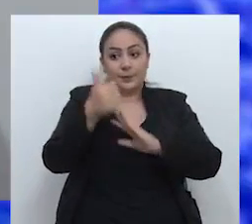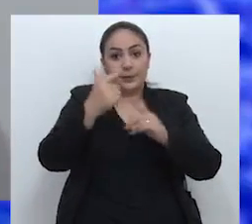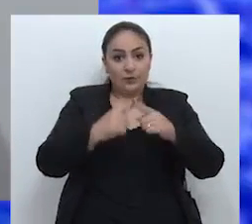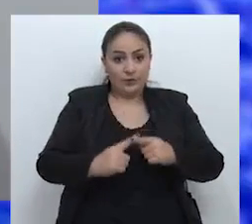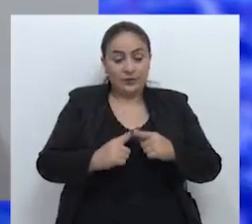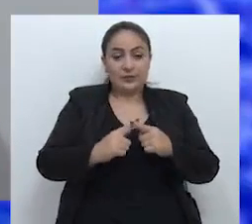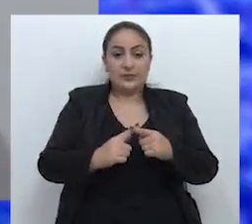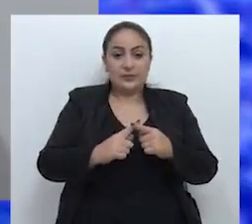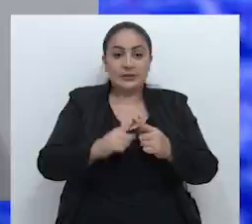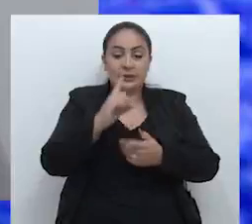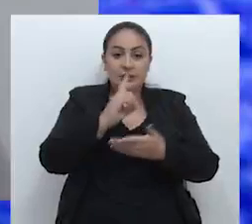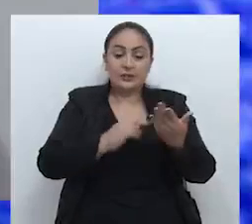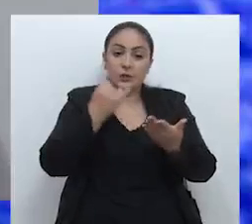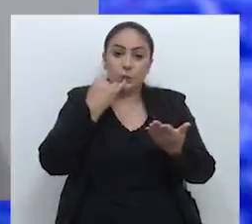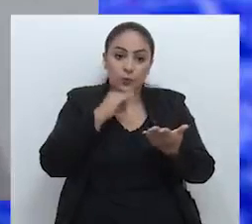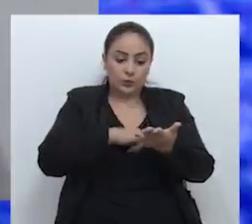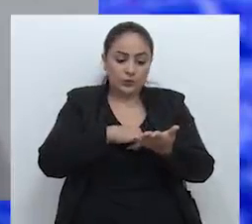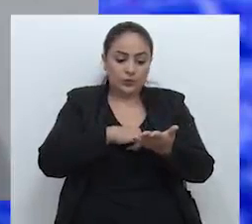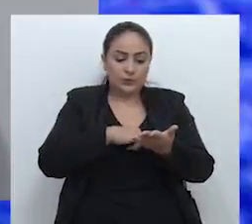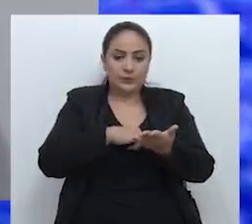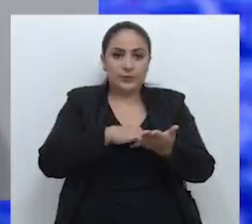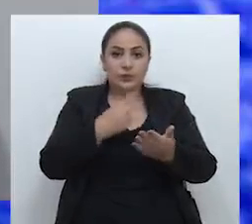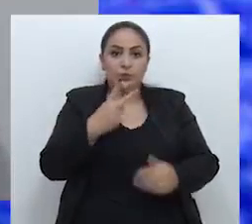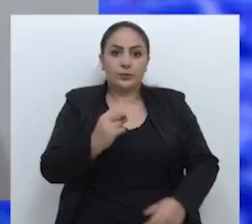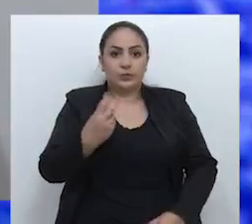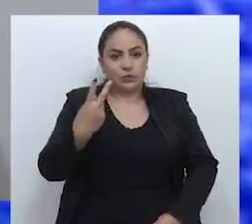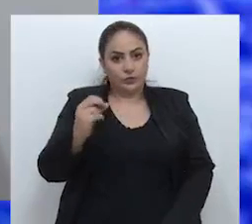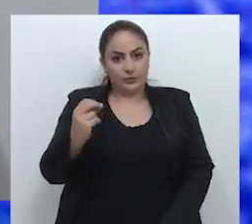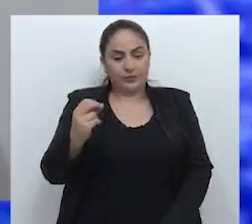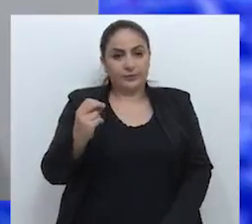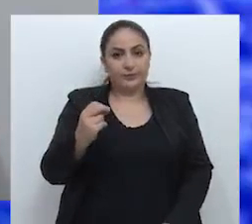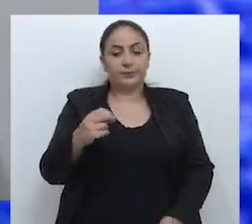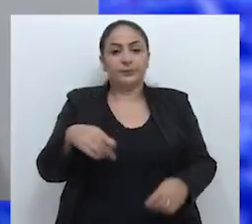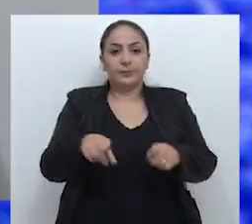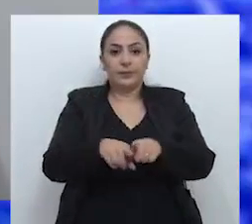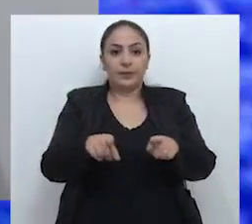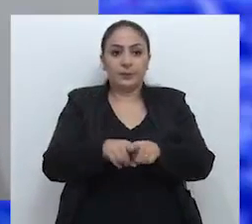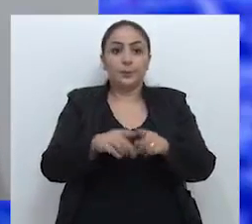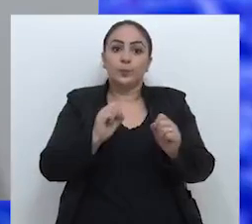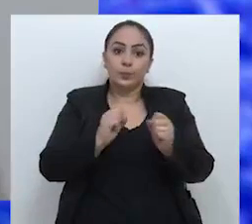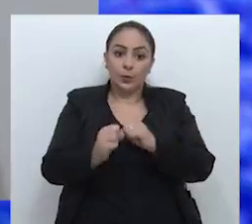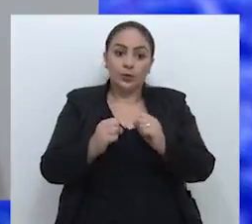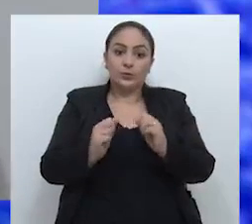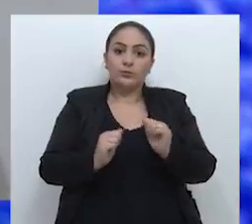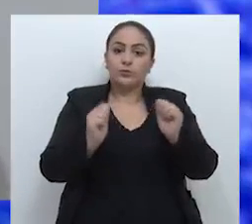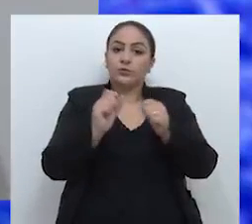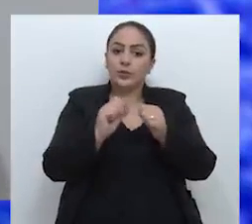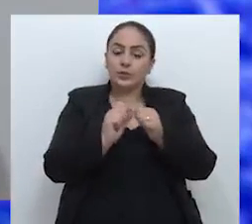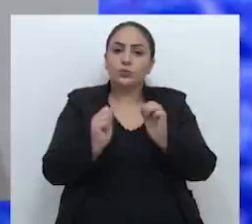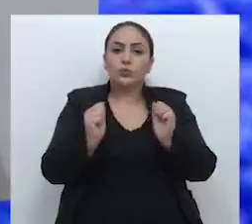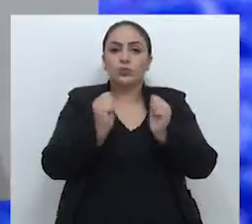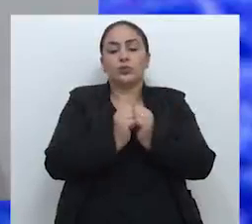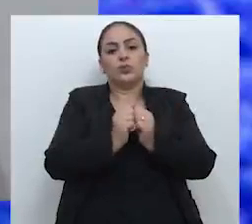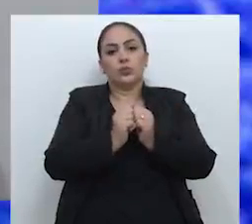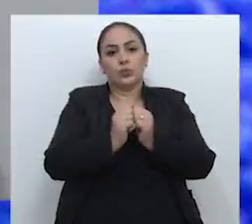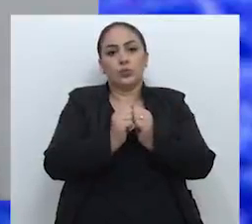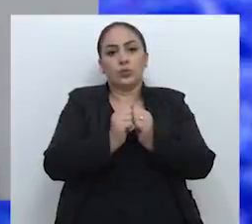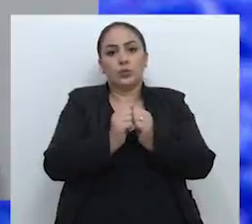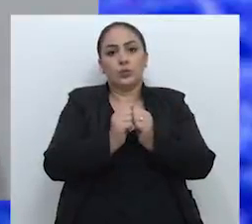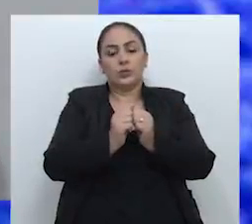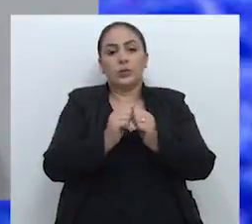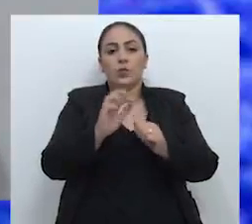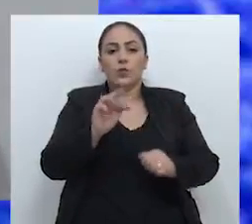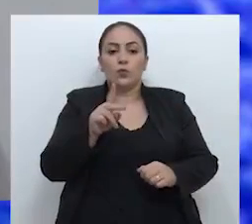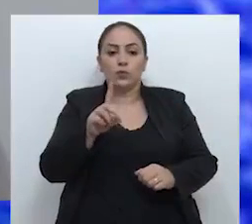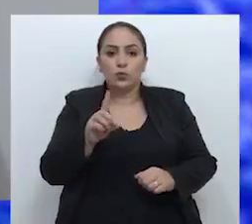primeira vez na declaração de imposto de renda de 2020, uma doação que pode ser feita em conjunto com o fundo da criança, que